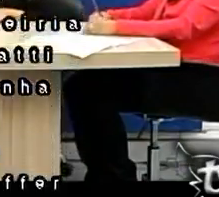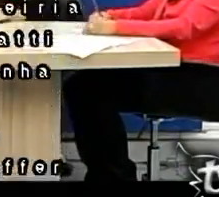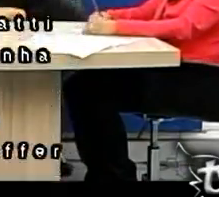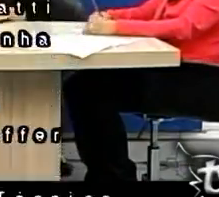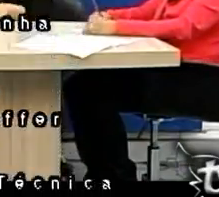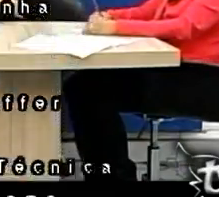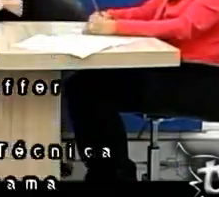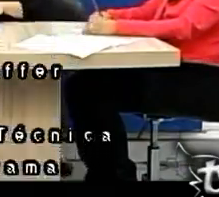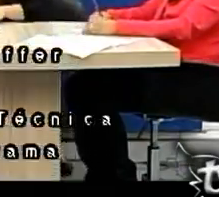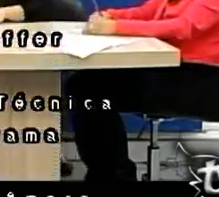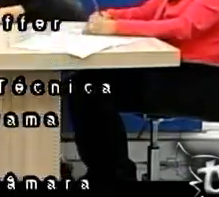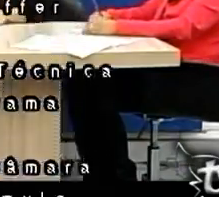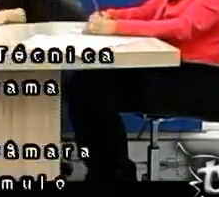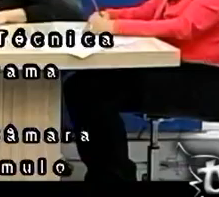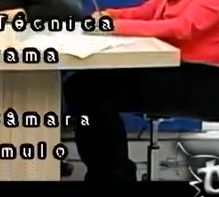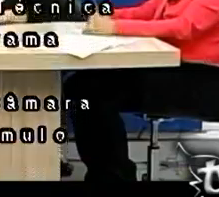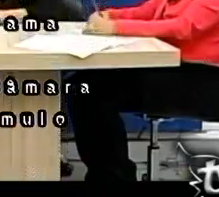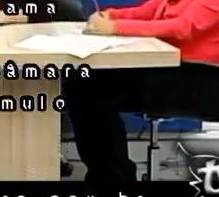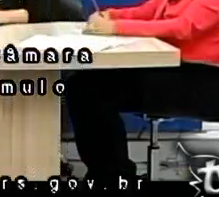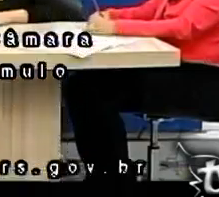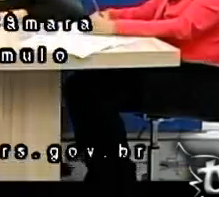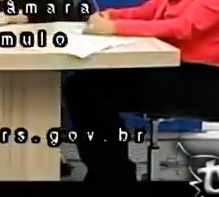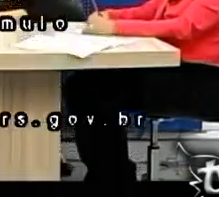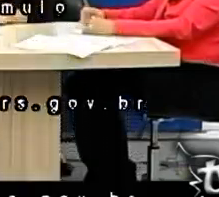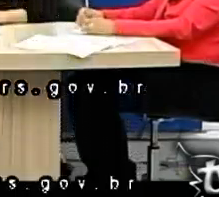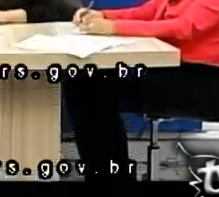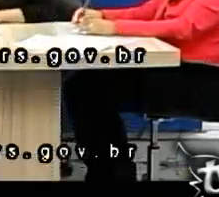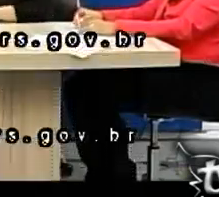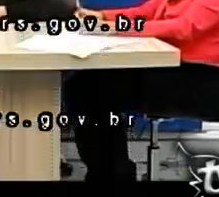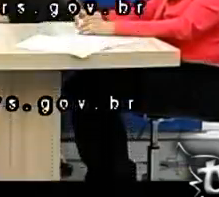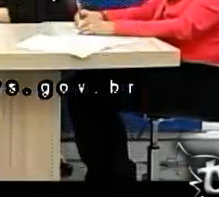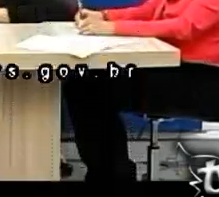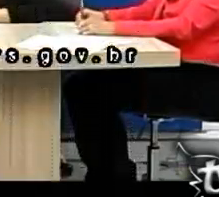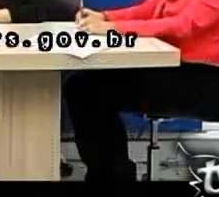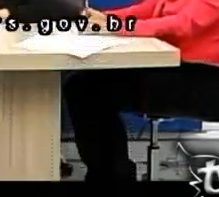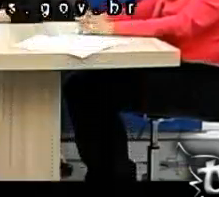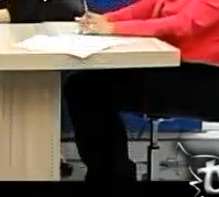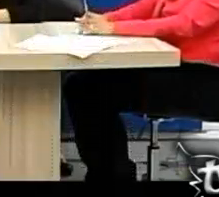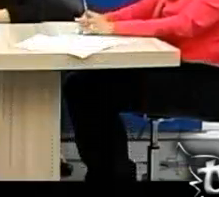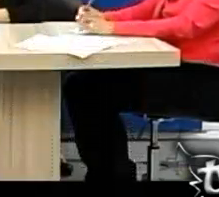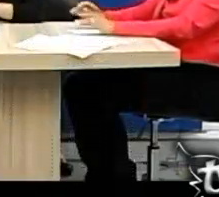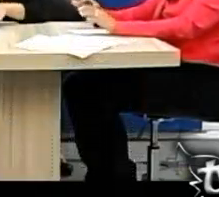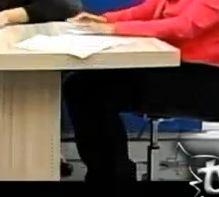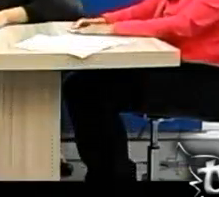e Meio Ambiente vai ficando por aqui. Até o nosso próximo programa.